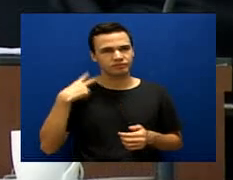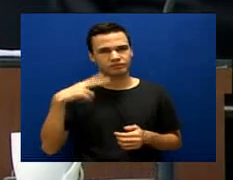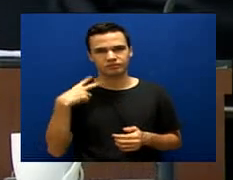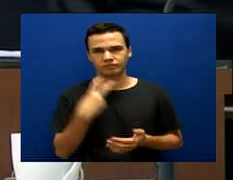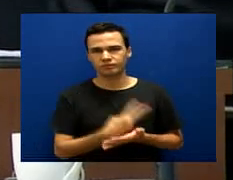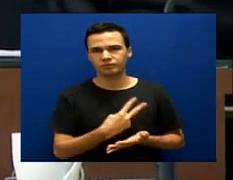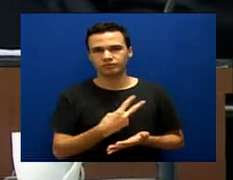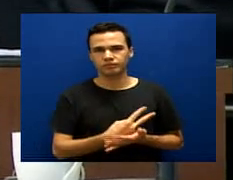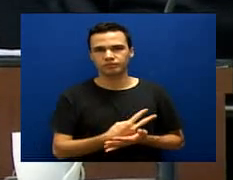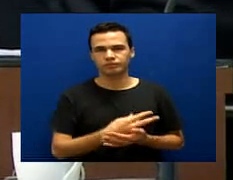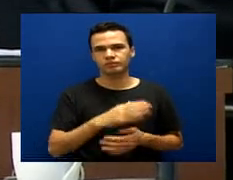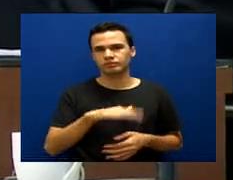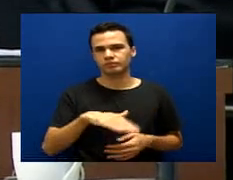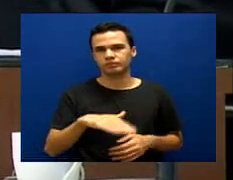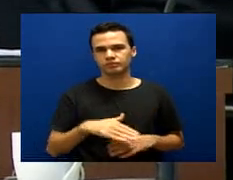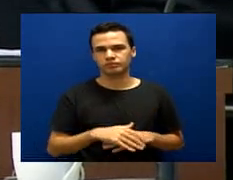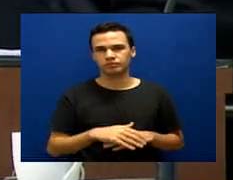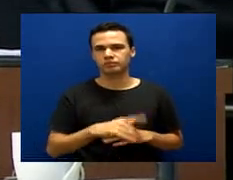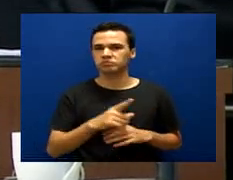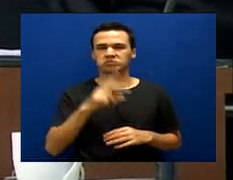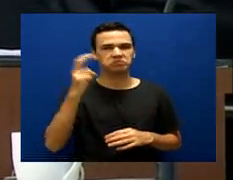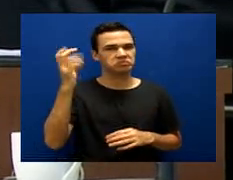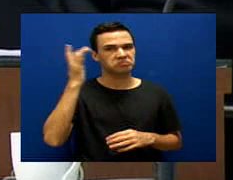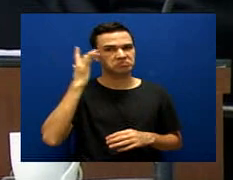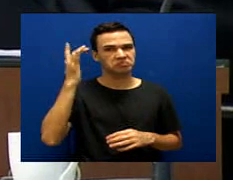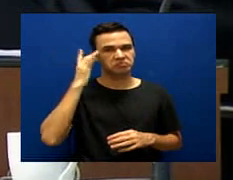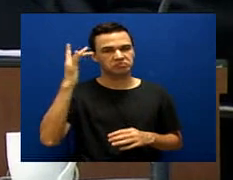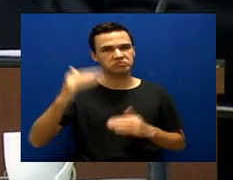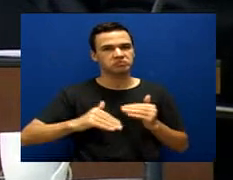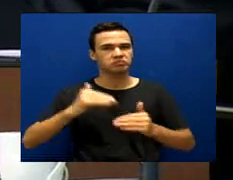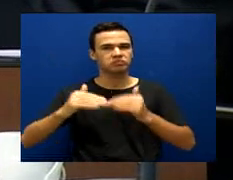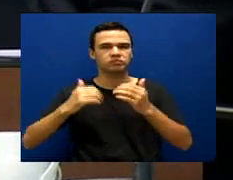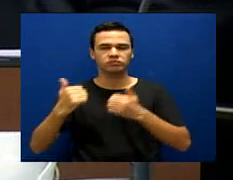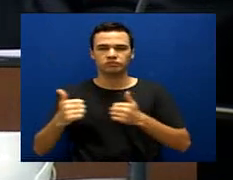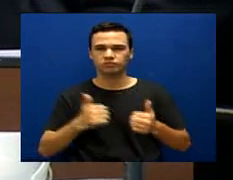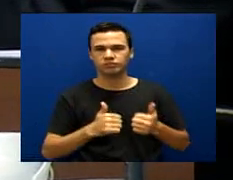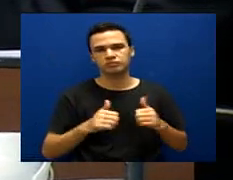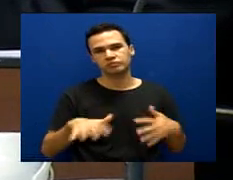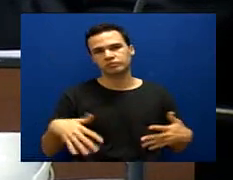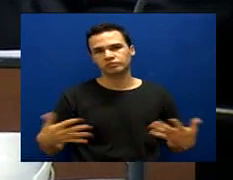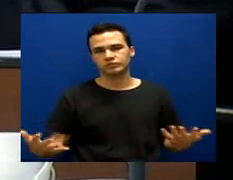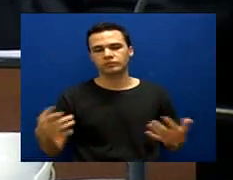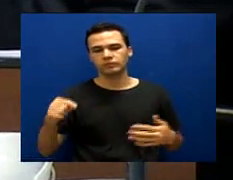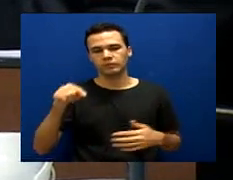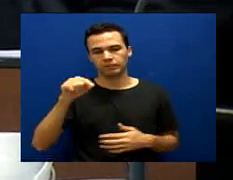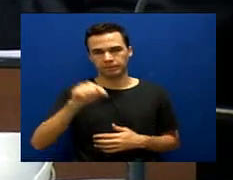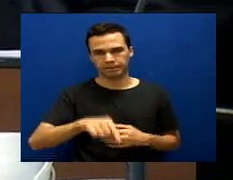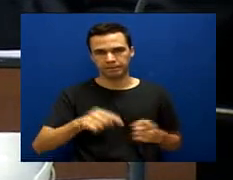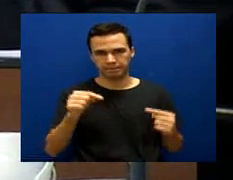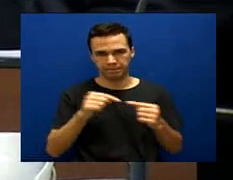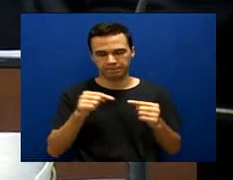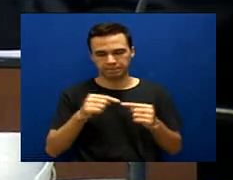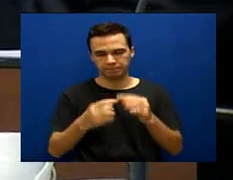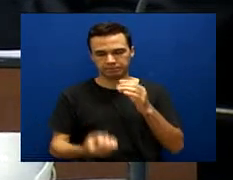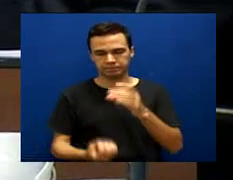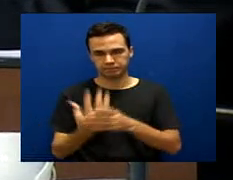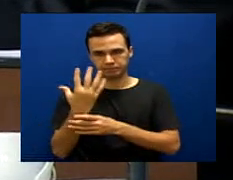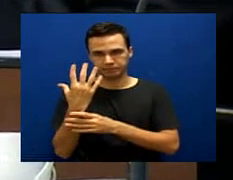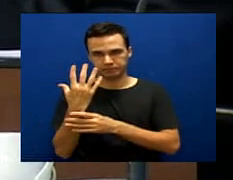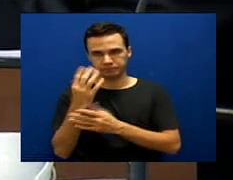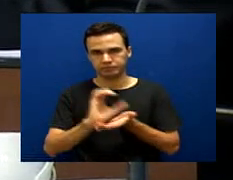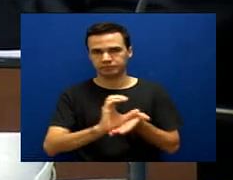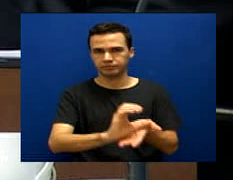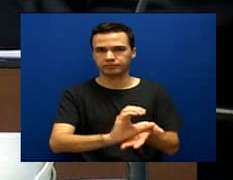também. Graças a Deus que tem essa experiência prática aqui do Legislativo. Realmente, essa questão da composição